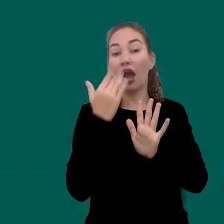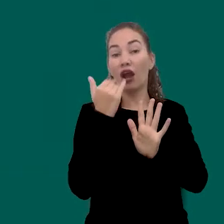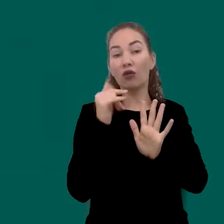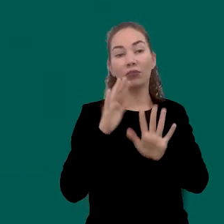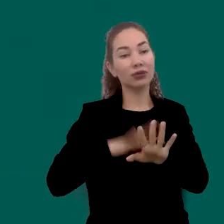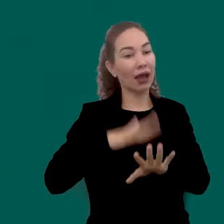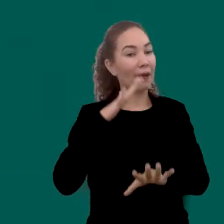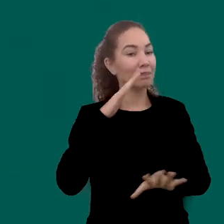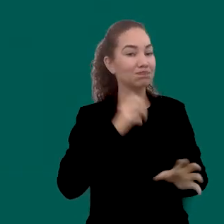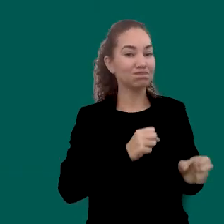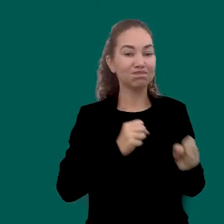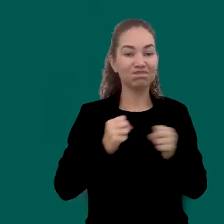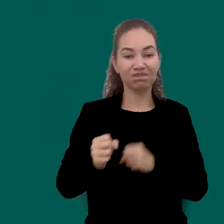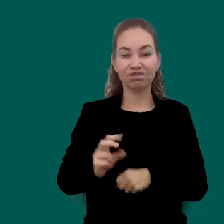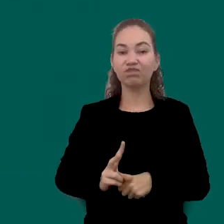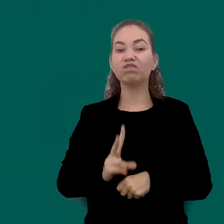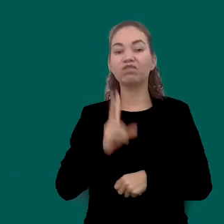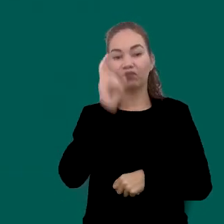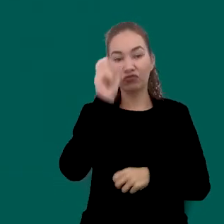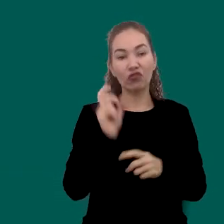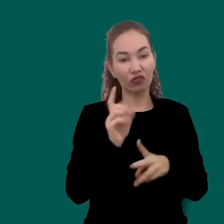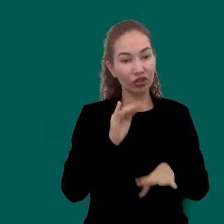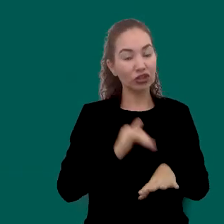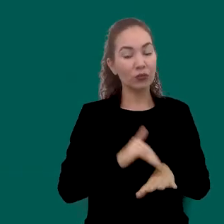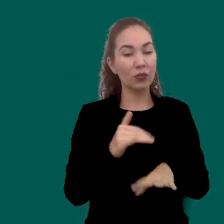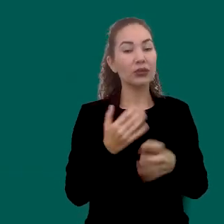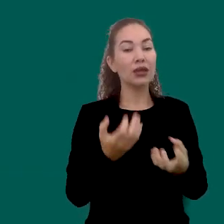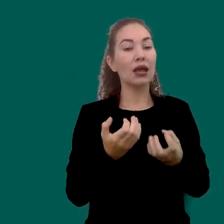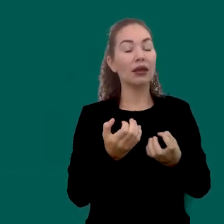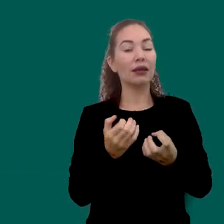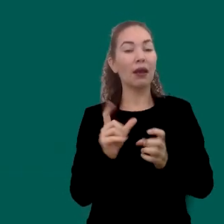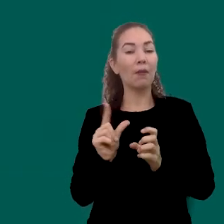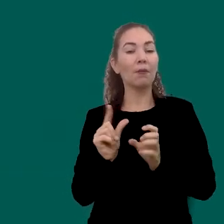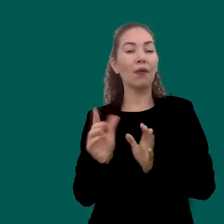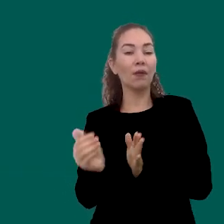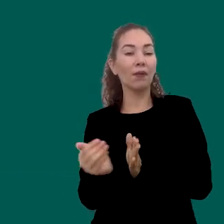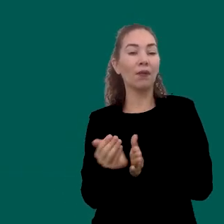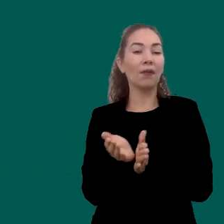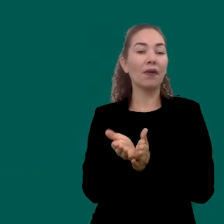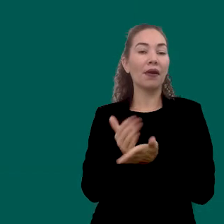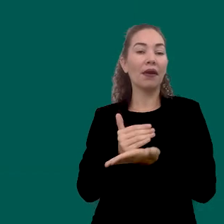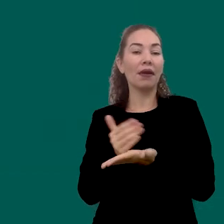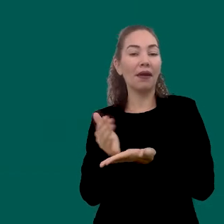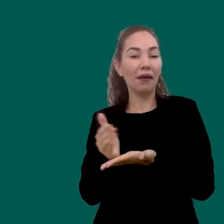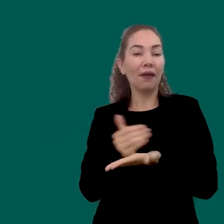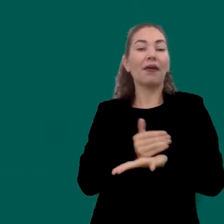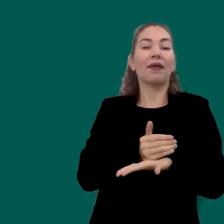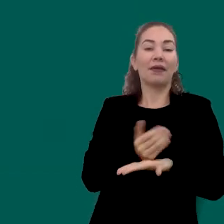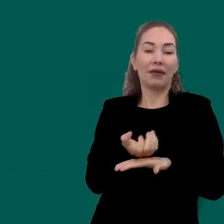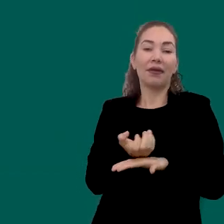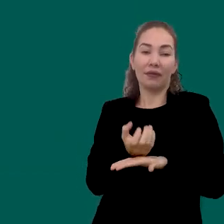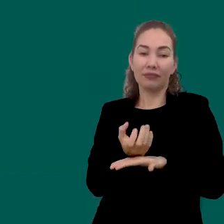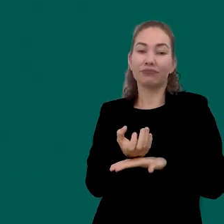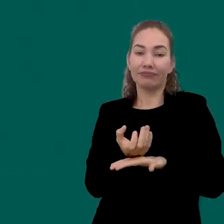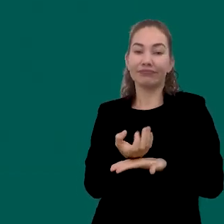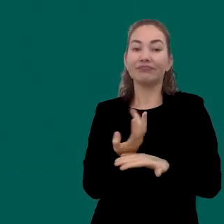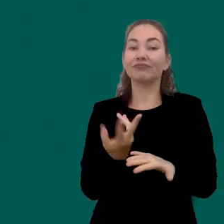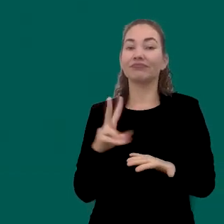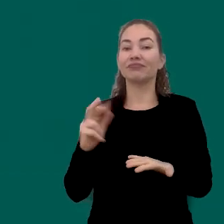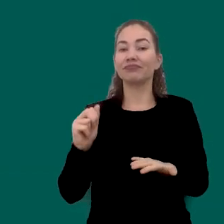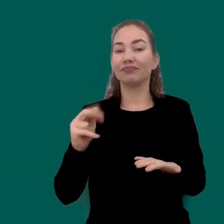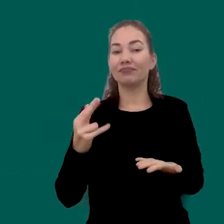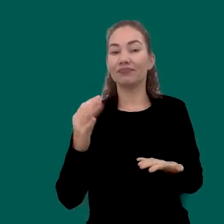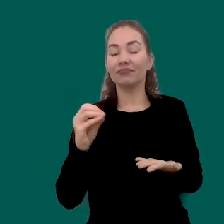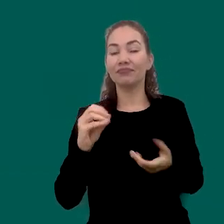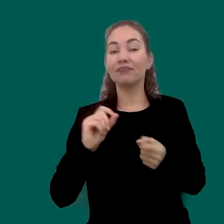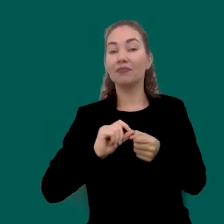muito poderoso, muito forte, e eles vão querer uma fatia desse mercado. Então, compete realmente aos varejistas fazer isso